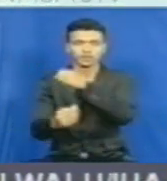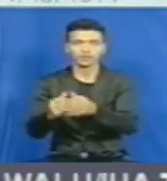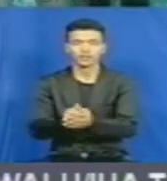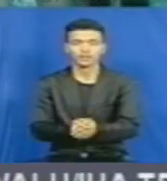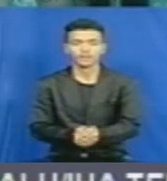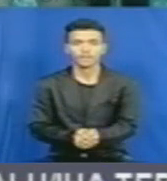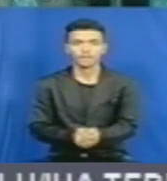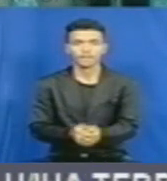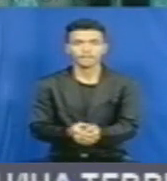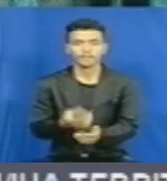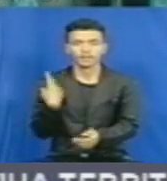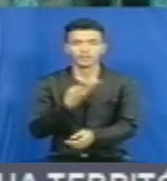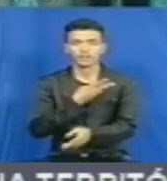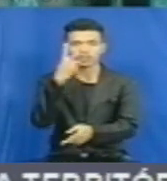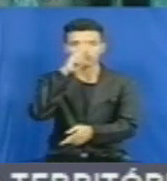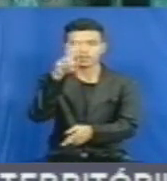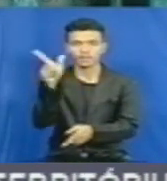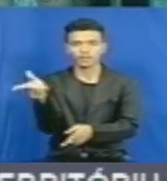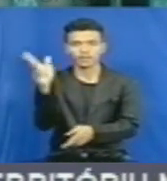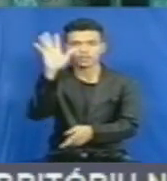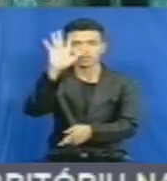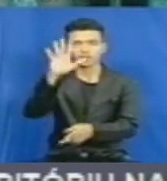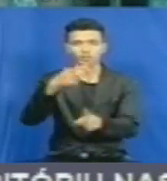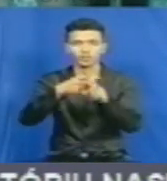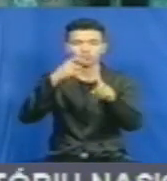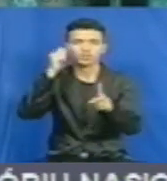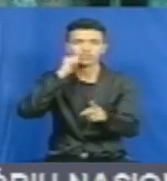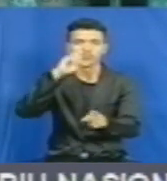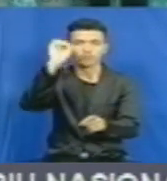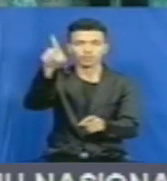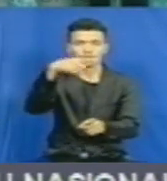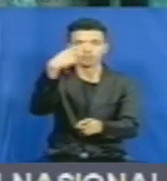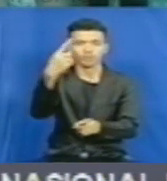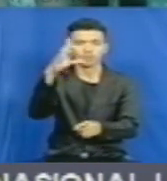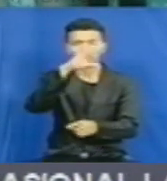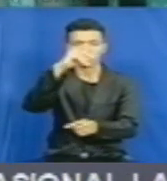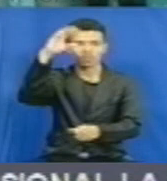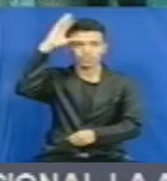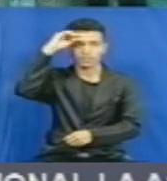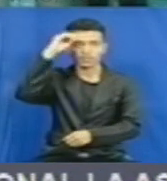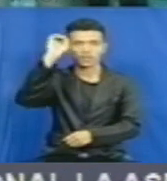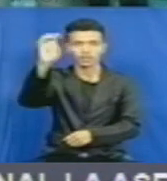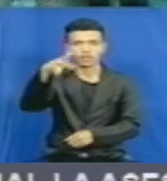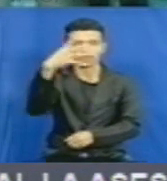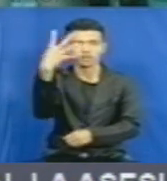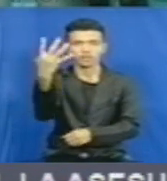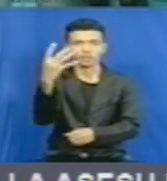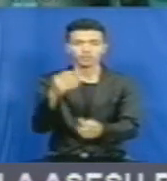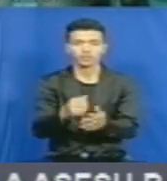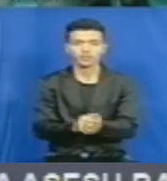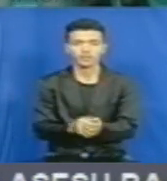em Novaí tarei 25 pessoas em Novaí e composto se feito 11 ou mais e 14 e o